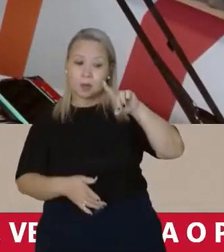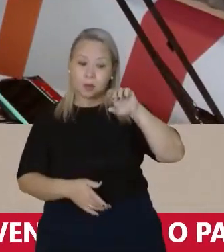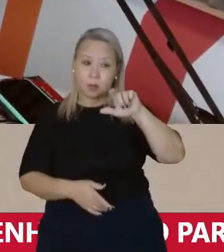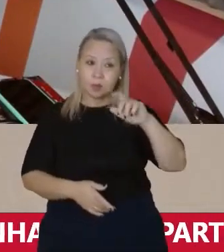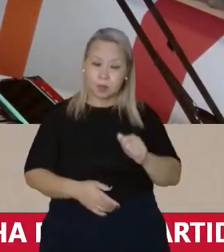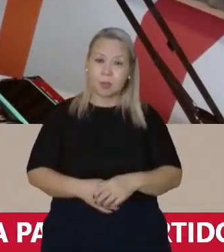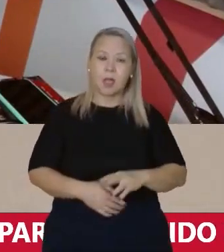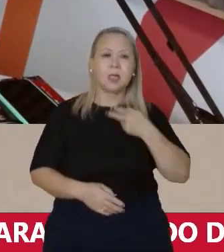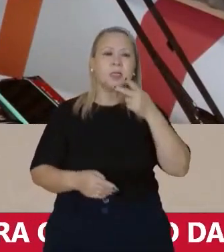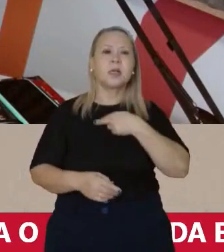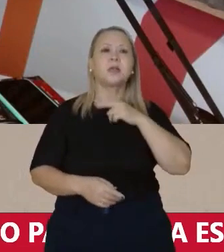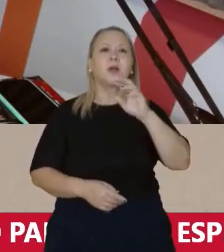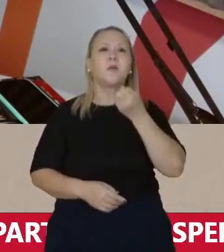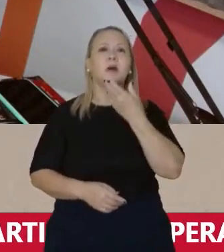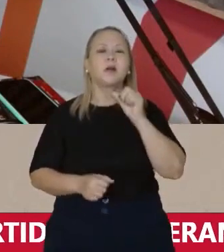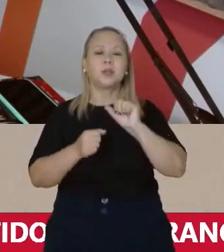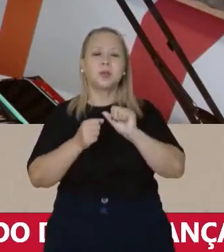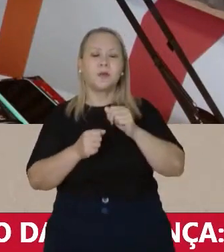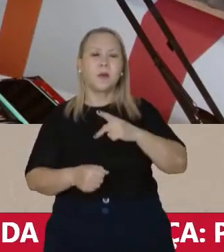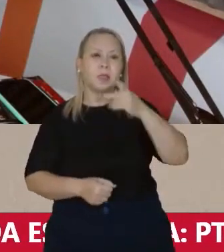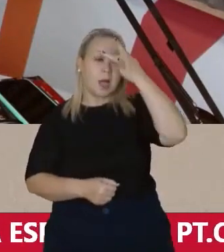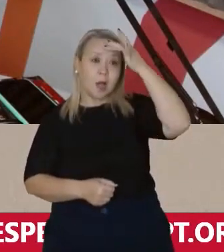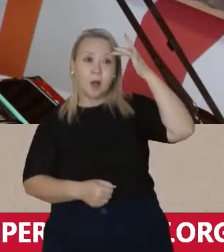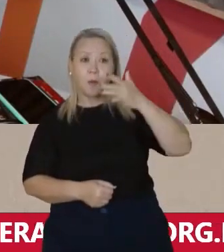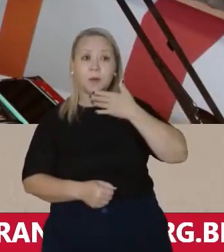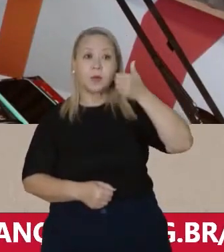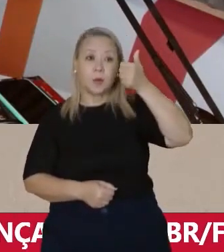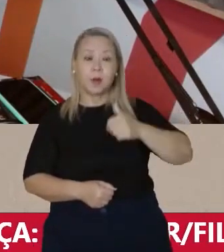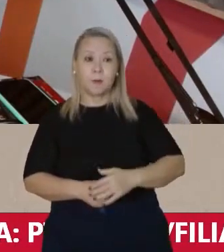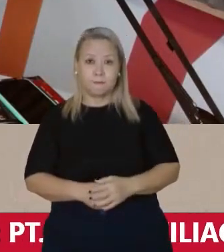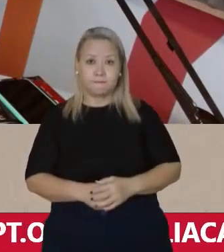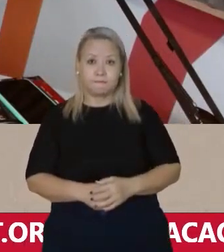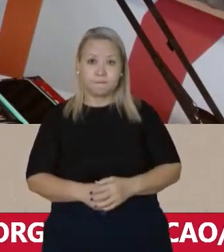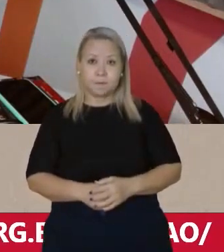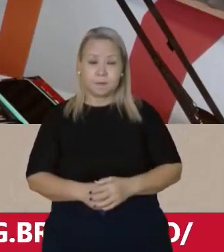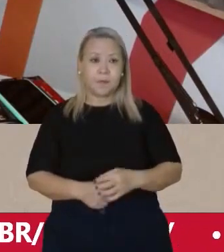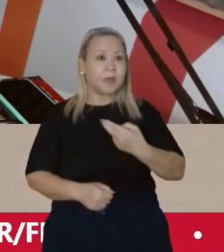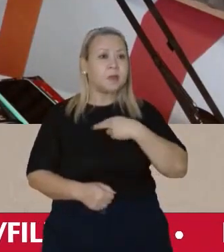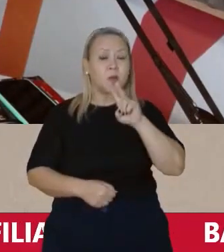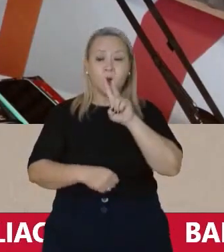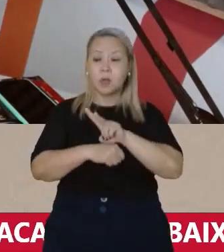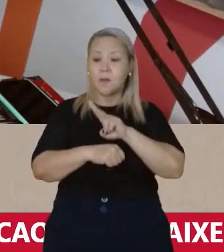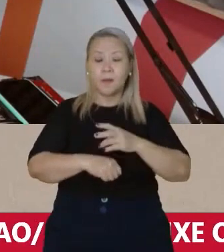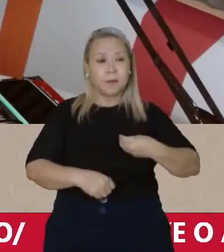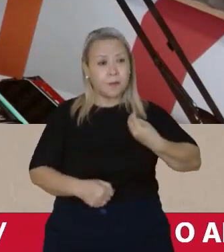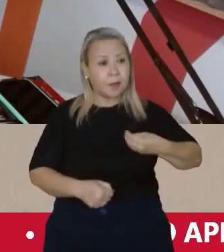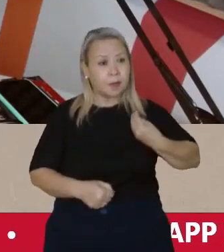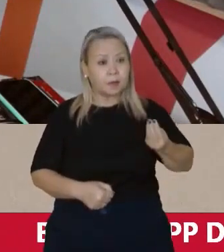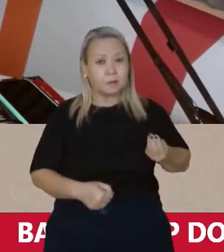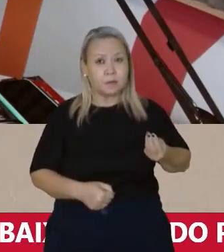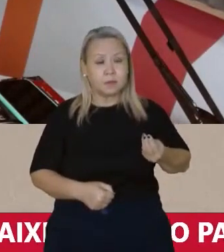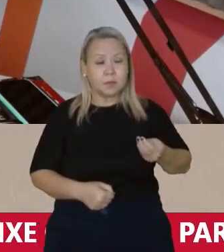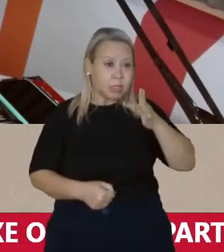religião boa é aquela que te faz uma pessoa melhor. É isso, as religiões defendem a vida.